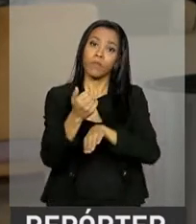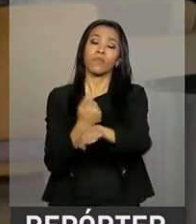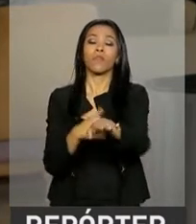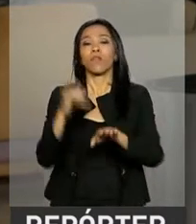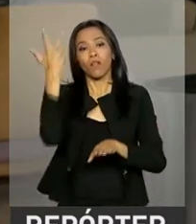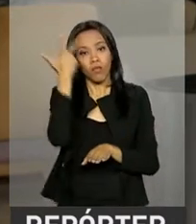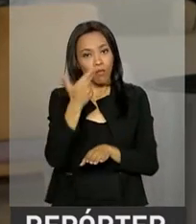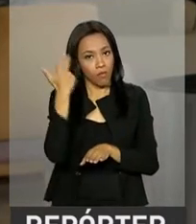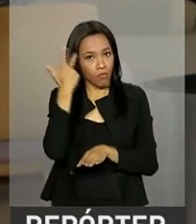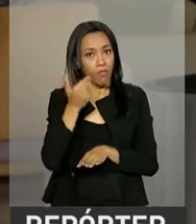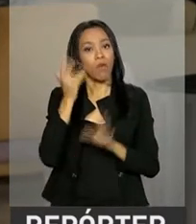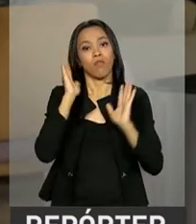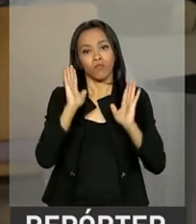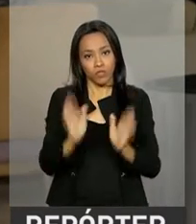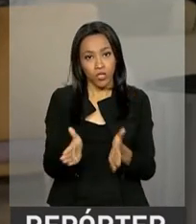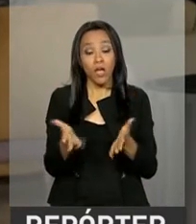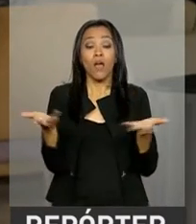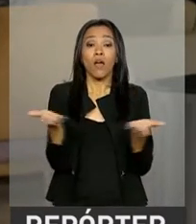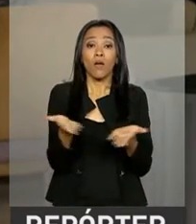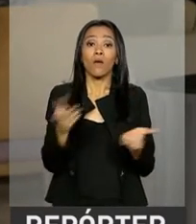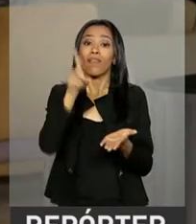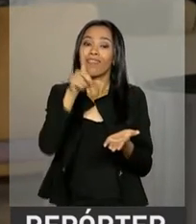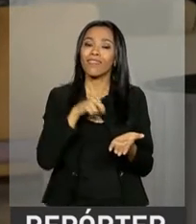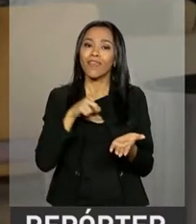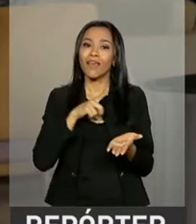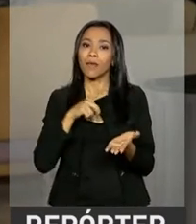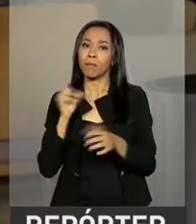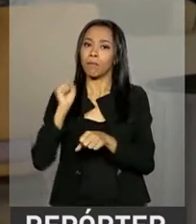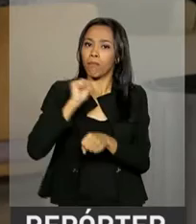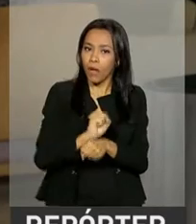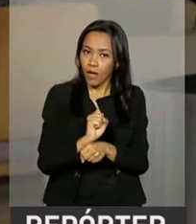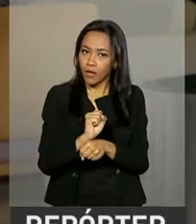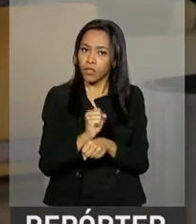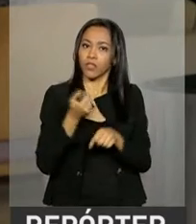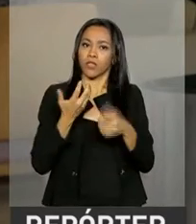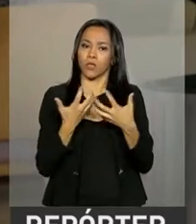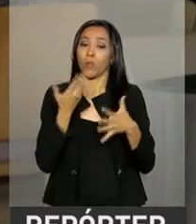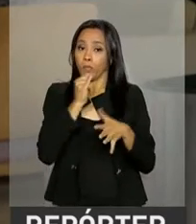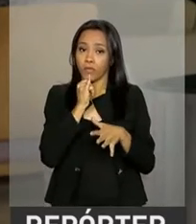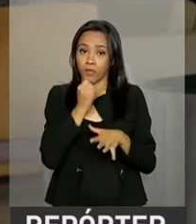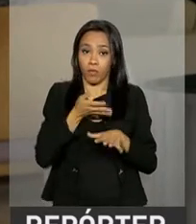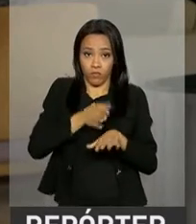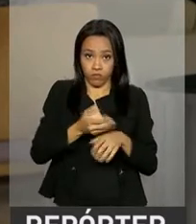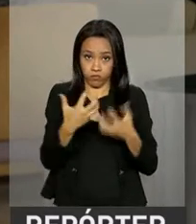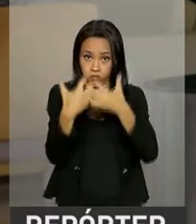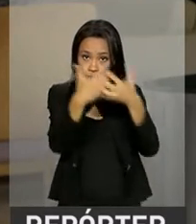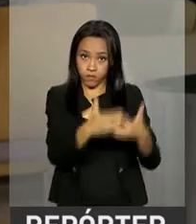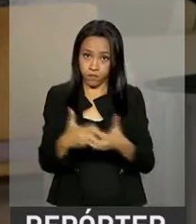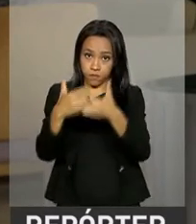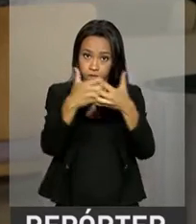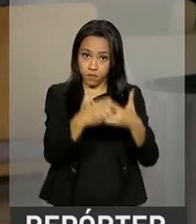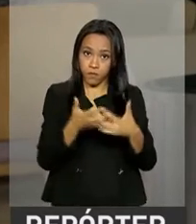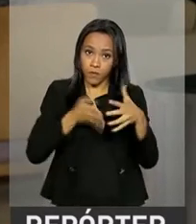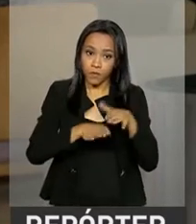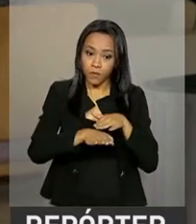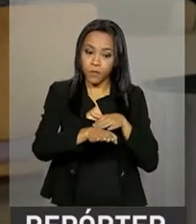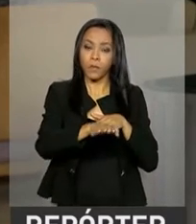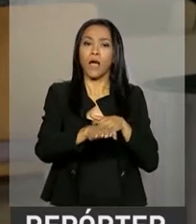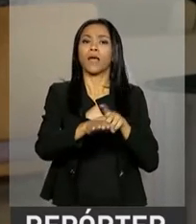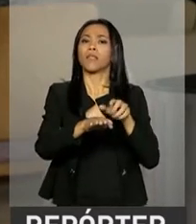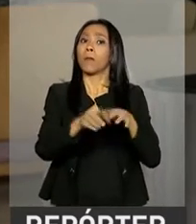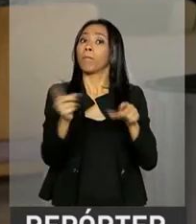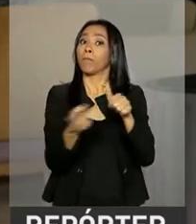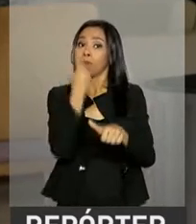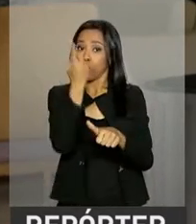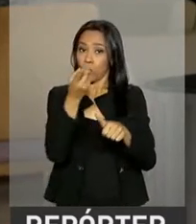normalizado, mas ele funciona no sistema pare e siga, ou seja, o fluxo de veículos ele é liberado de forma alternada,